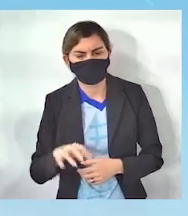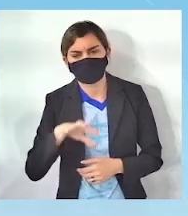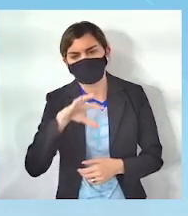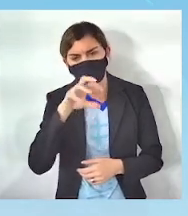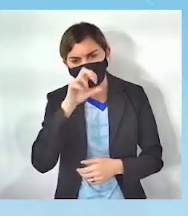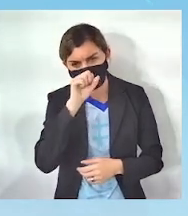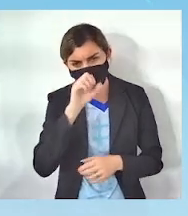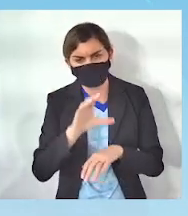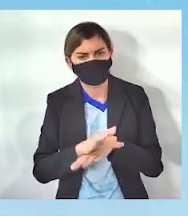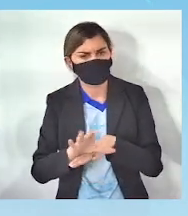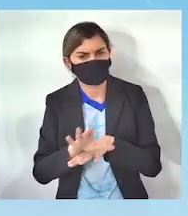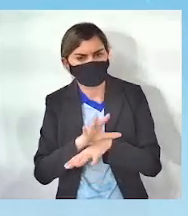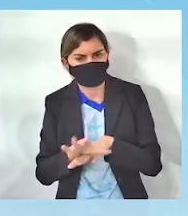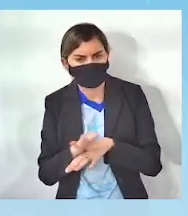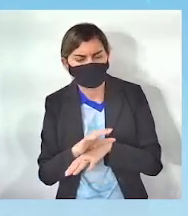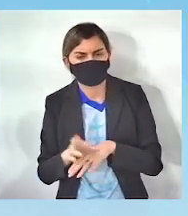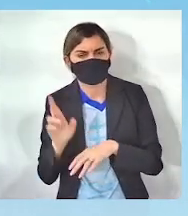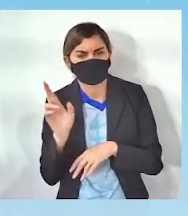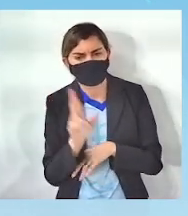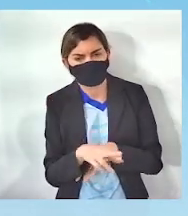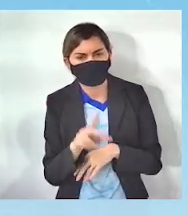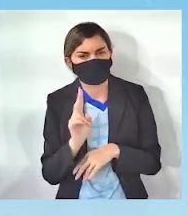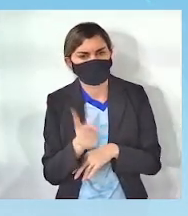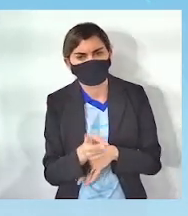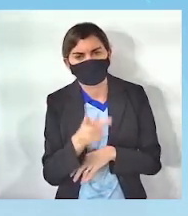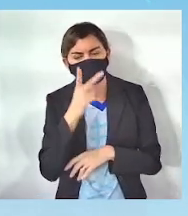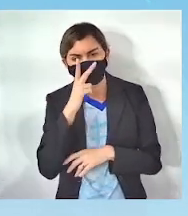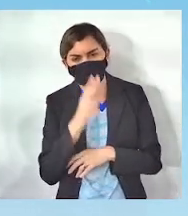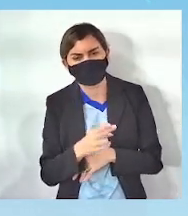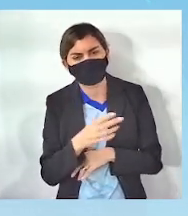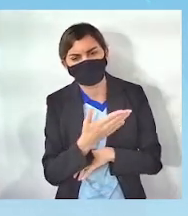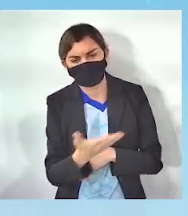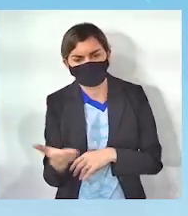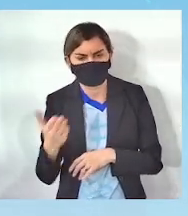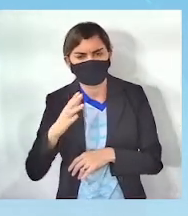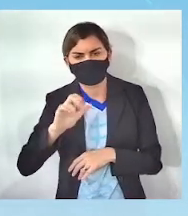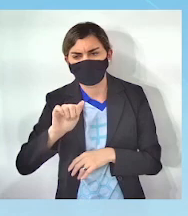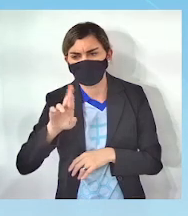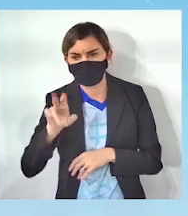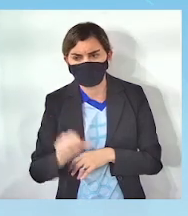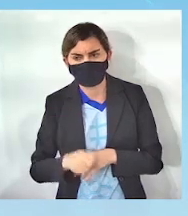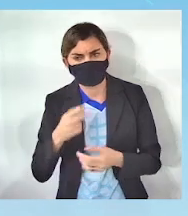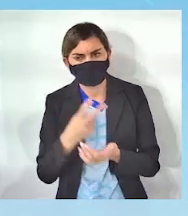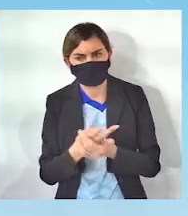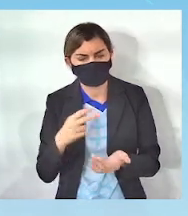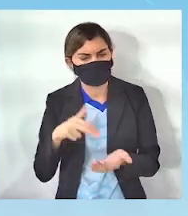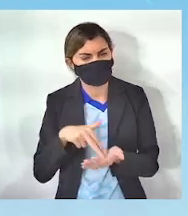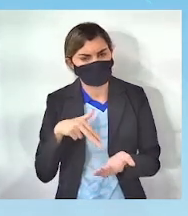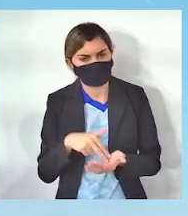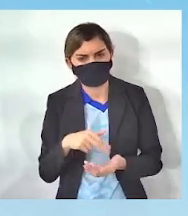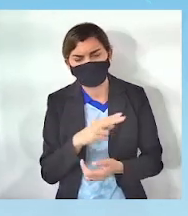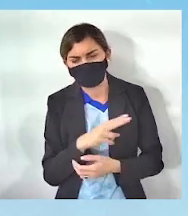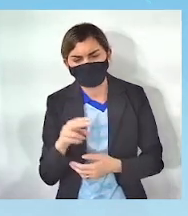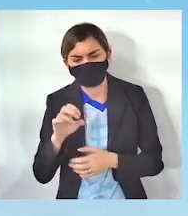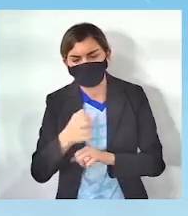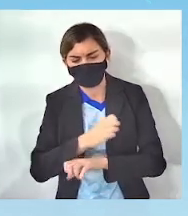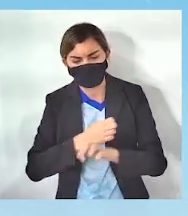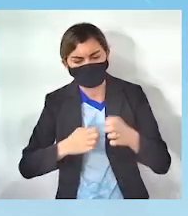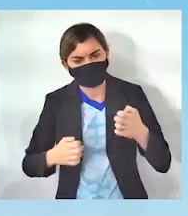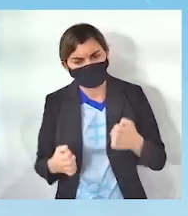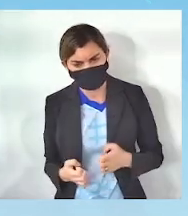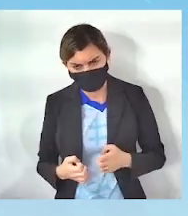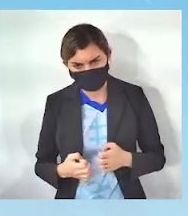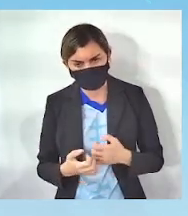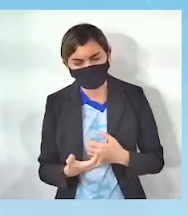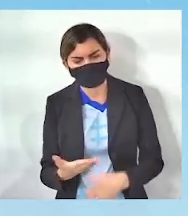gás carbônico, o resultado era sempre o mesmo. Então, essas cargas que estavam ali sempre presentes, ele chamou de elétrons. Então,